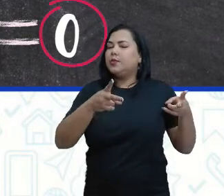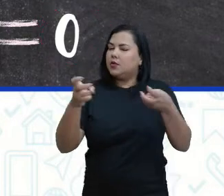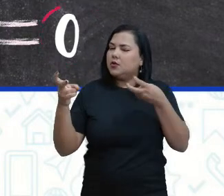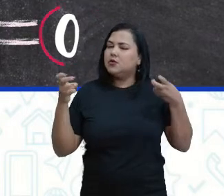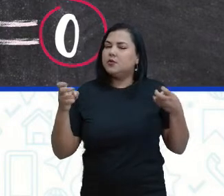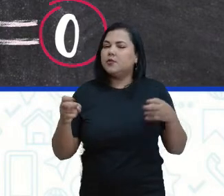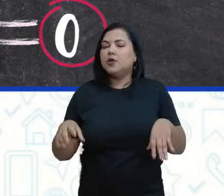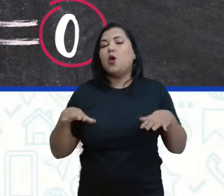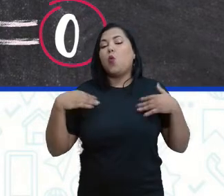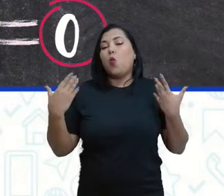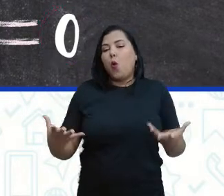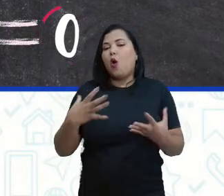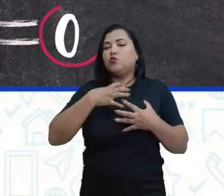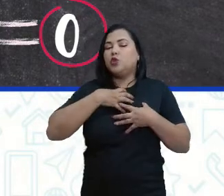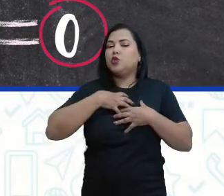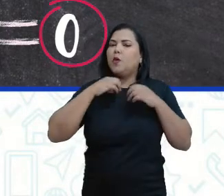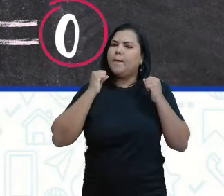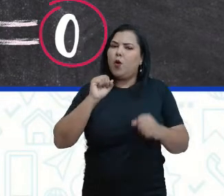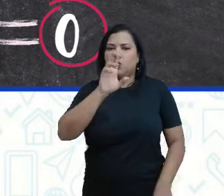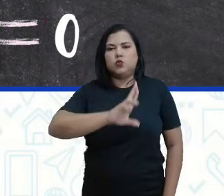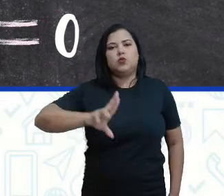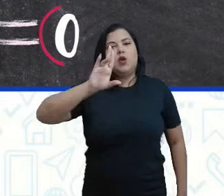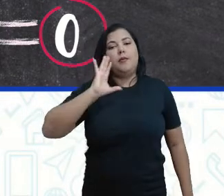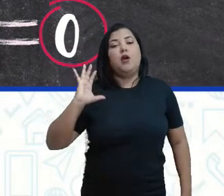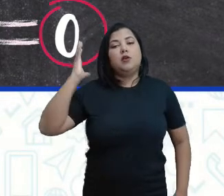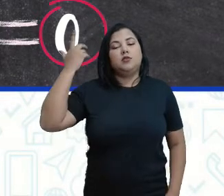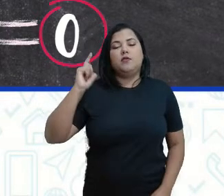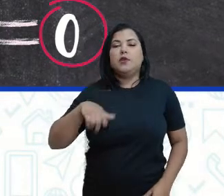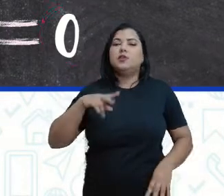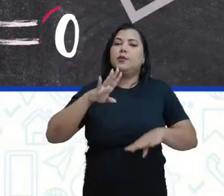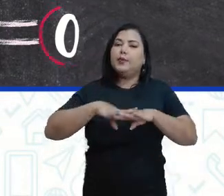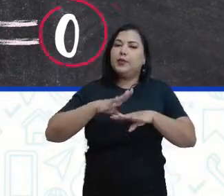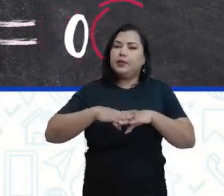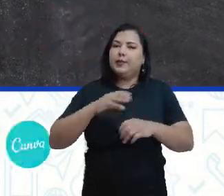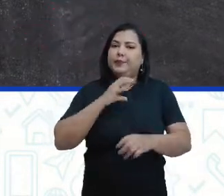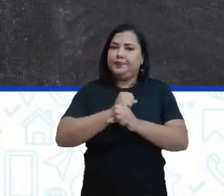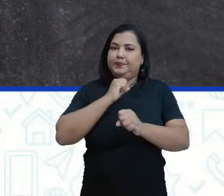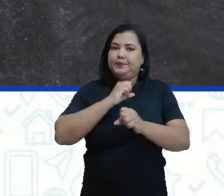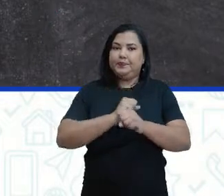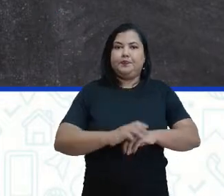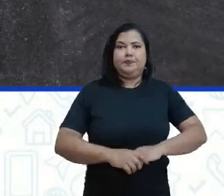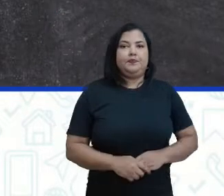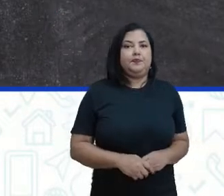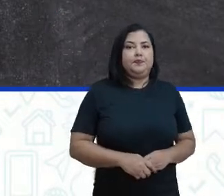verificar que maneiras eu posso utilizar para resolver esse tipo de equação, tá certo?